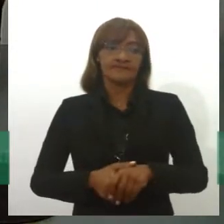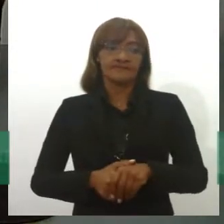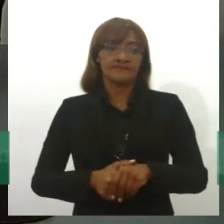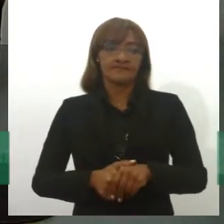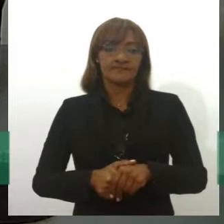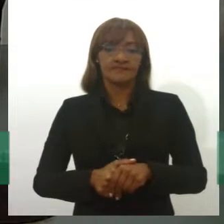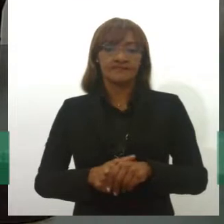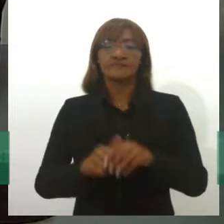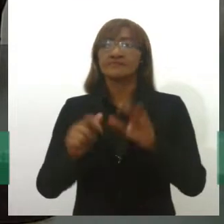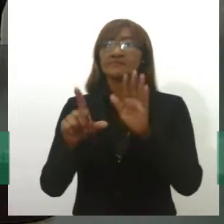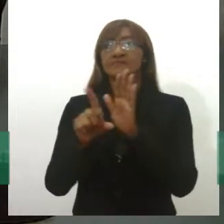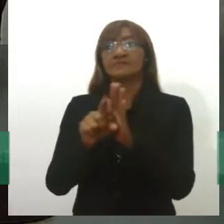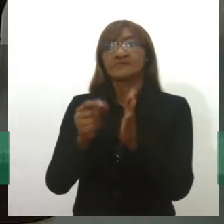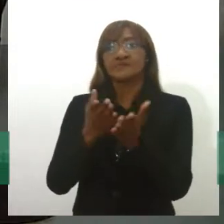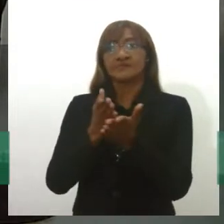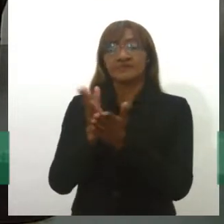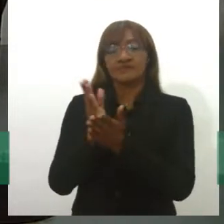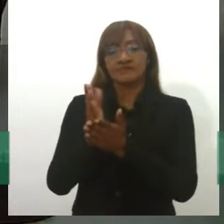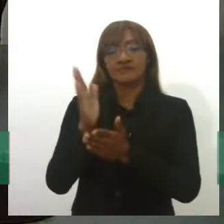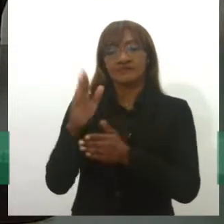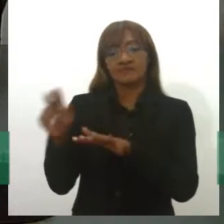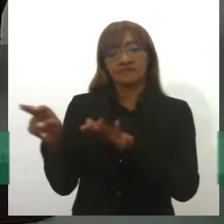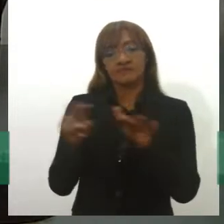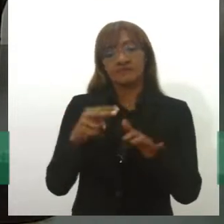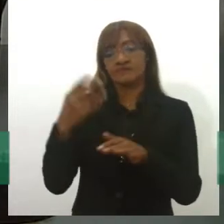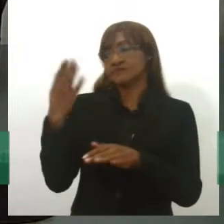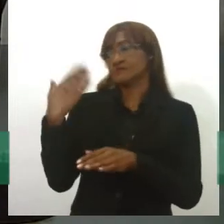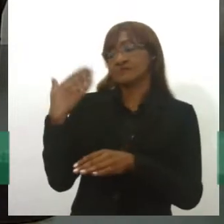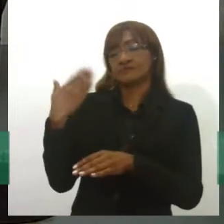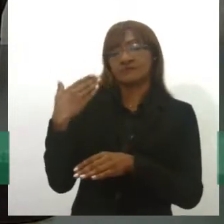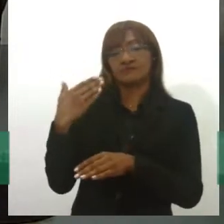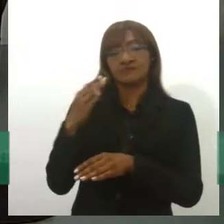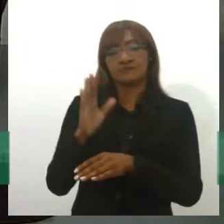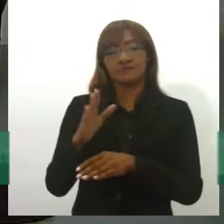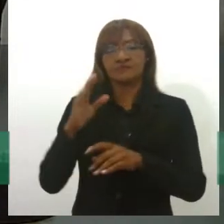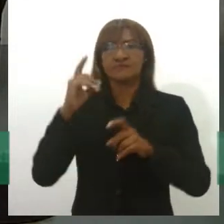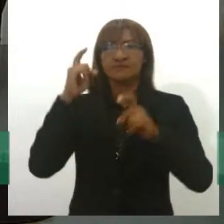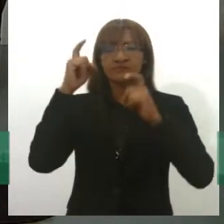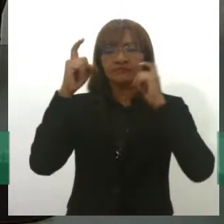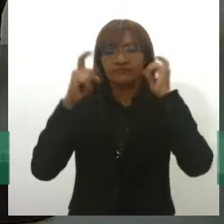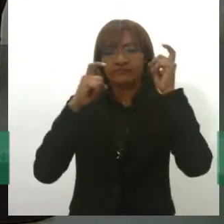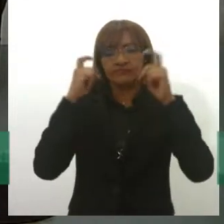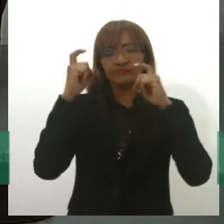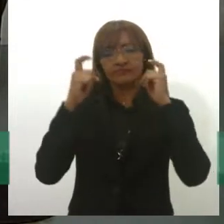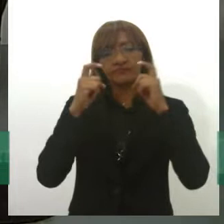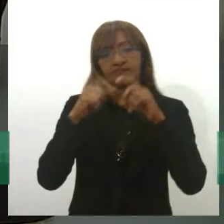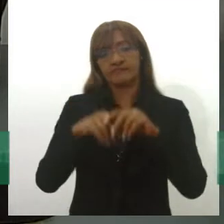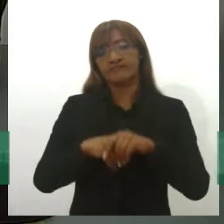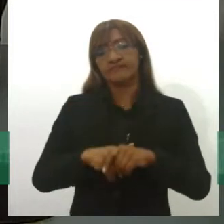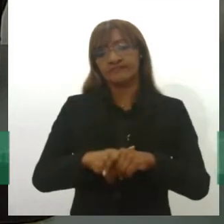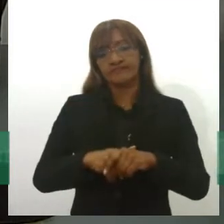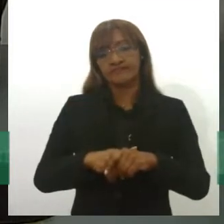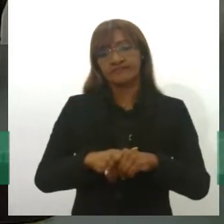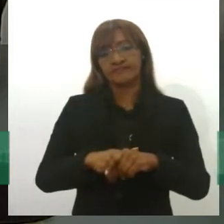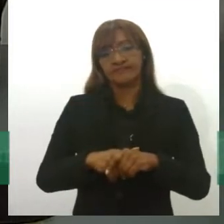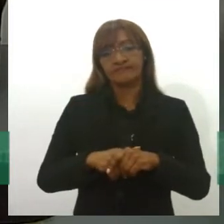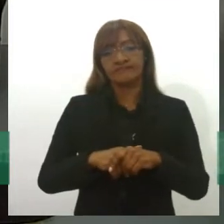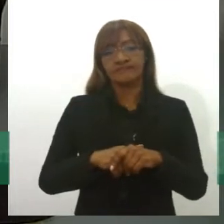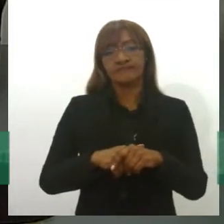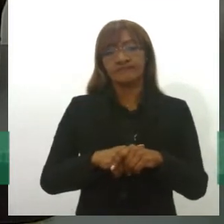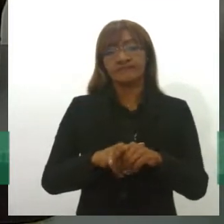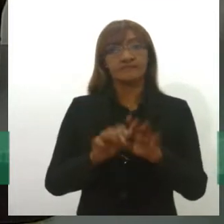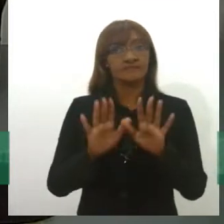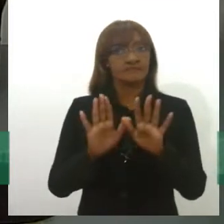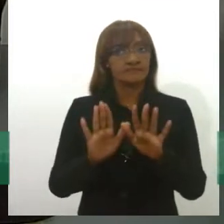A lei aprovada na semana passada preocupa bastante os estados. Primeiro de tudo, é bom